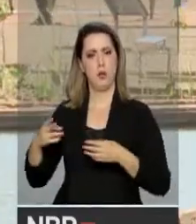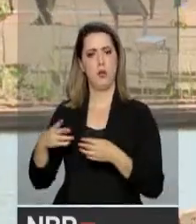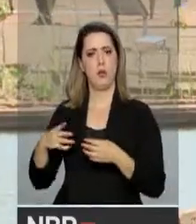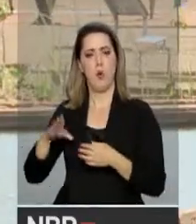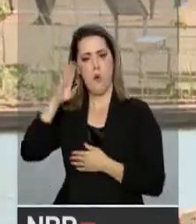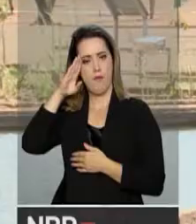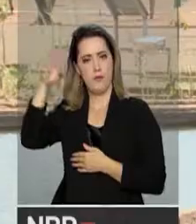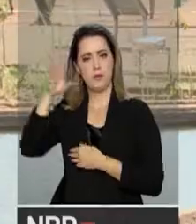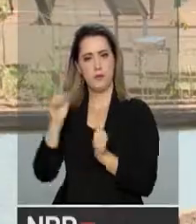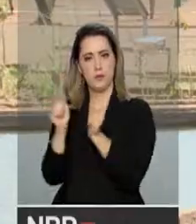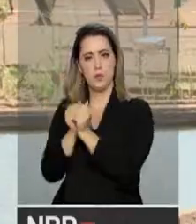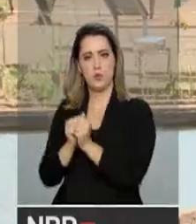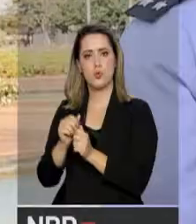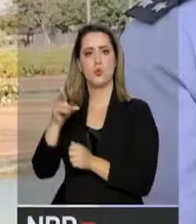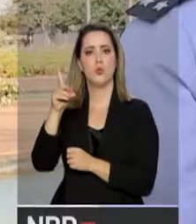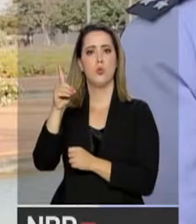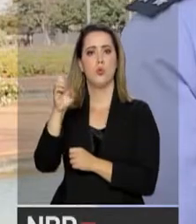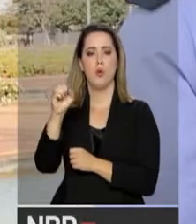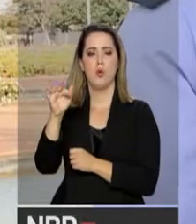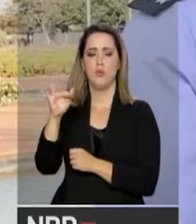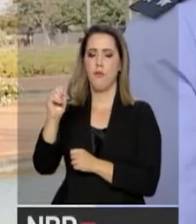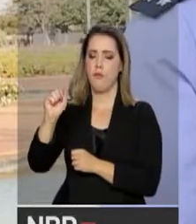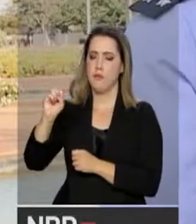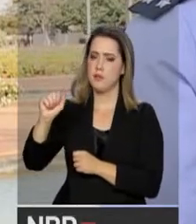em conjunto com a Defesa Civil?